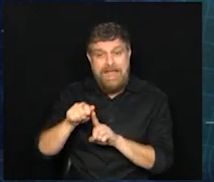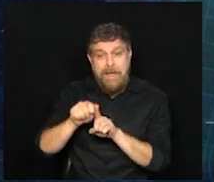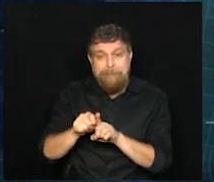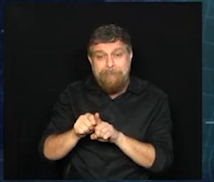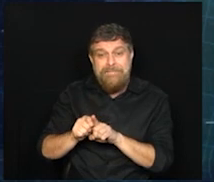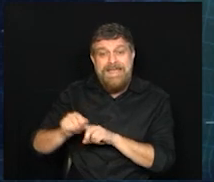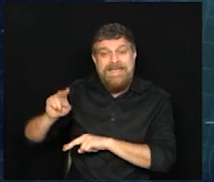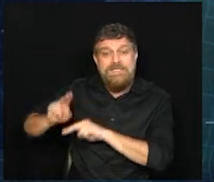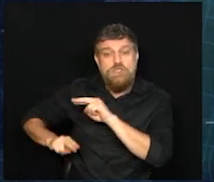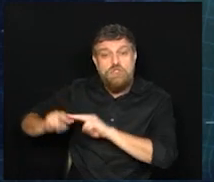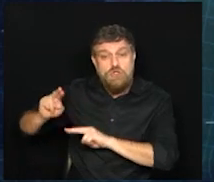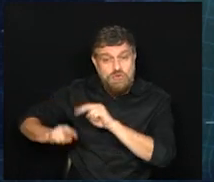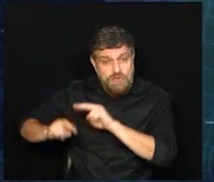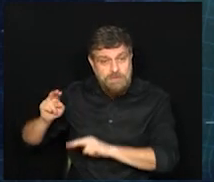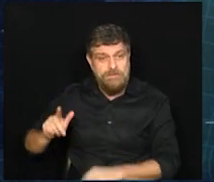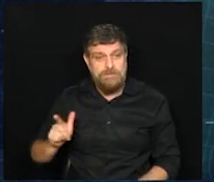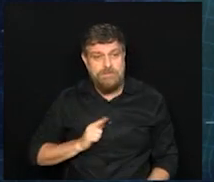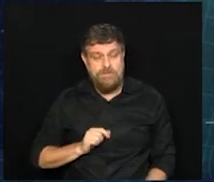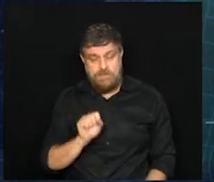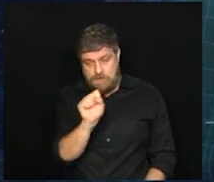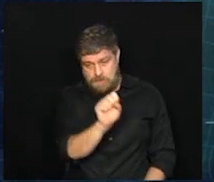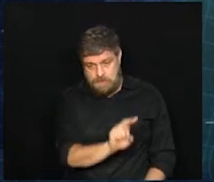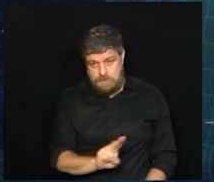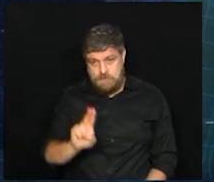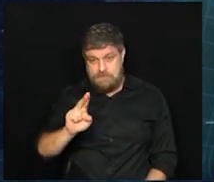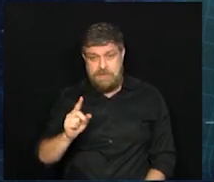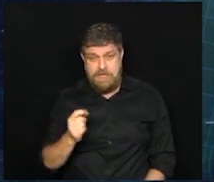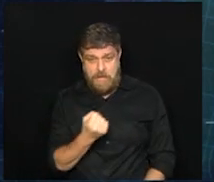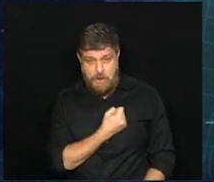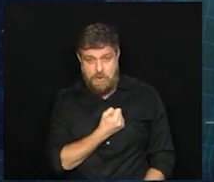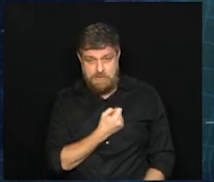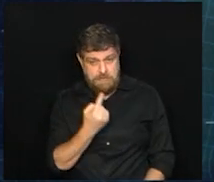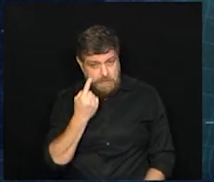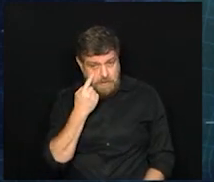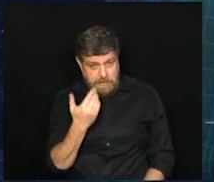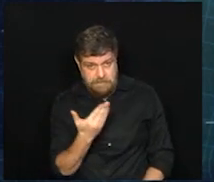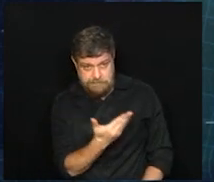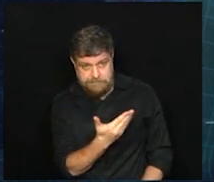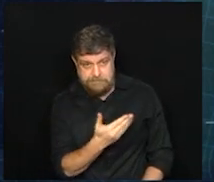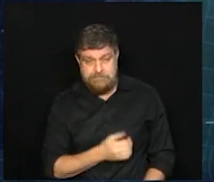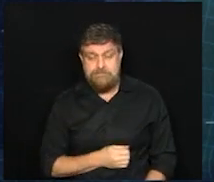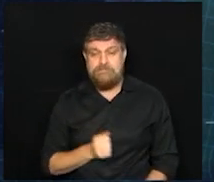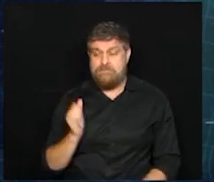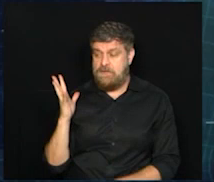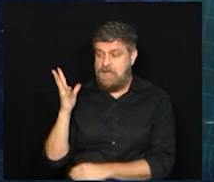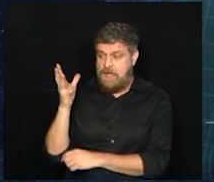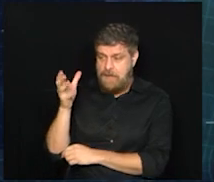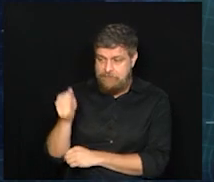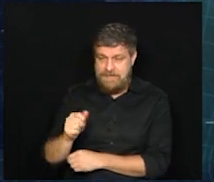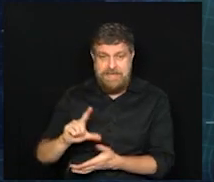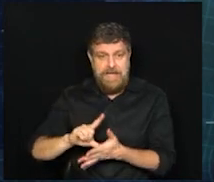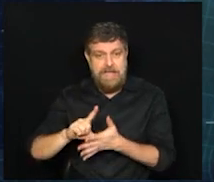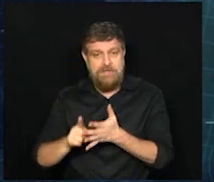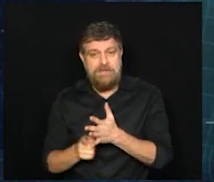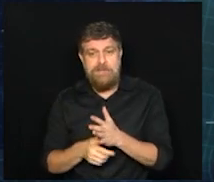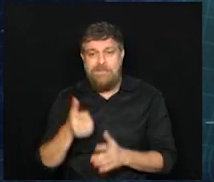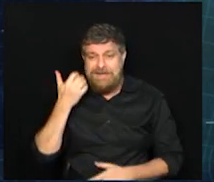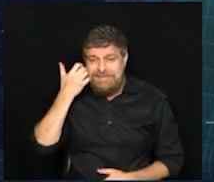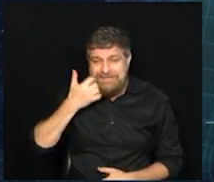junho. Sumaré, 904 óbitos, Americana, 743, Santa Bárbara do